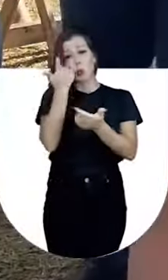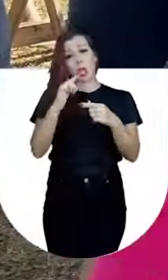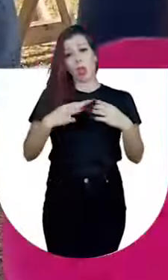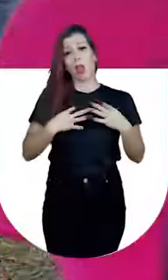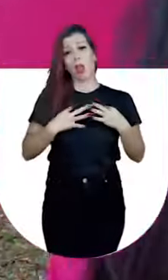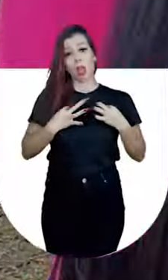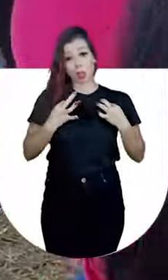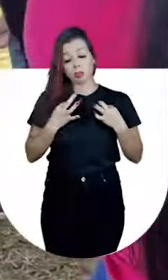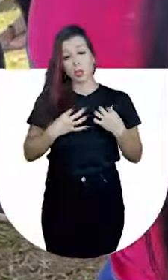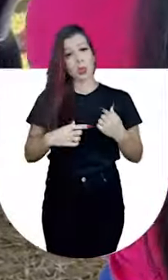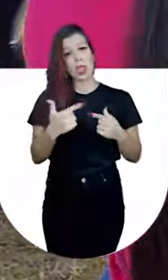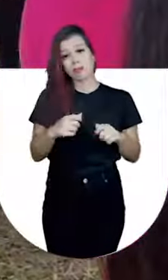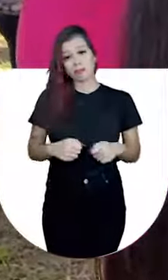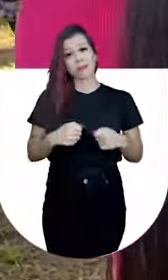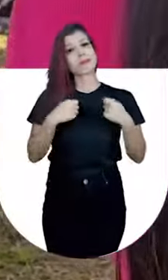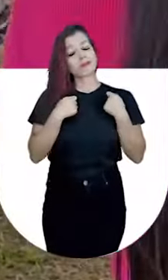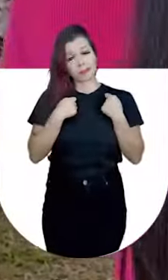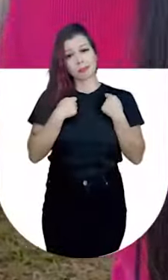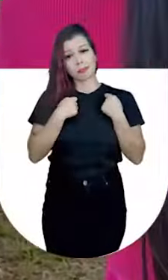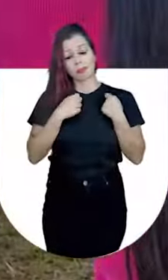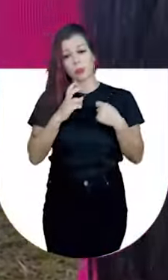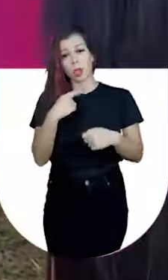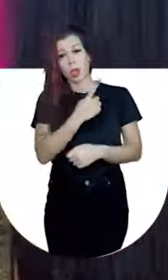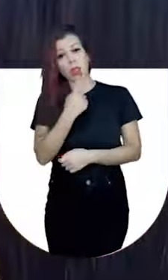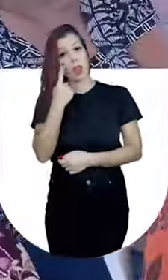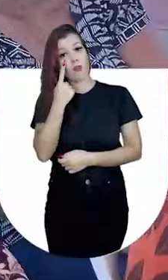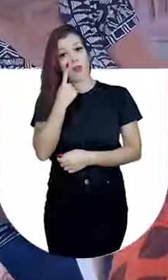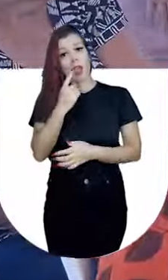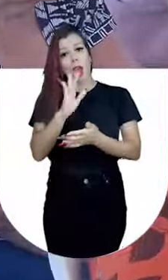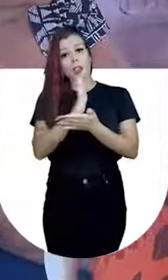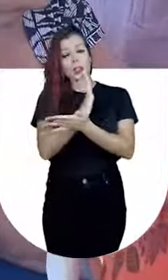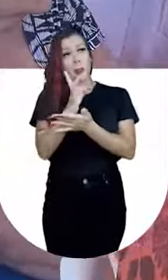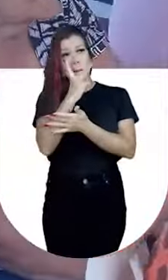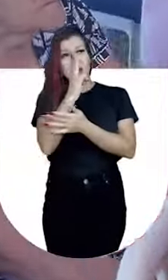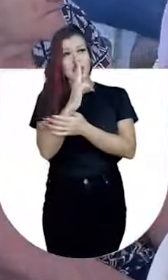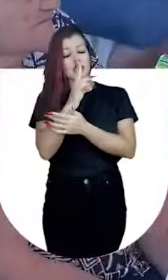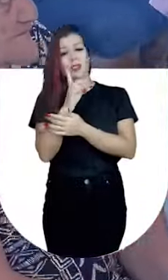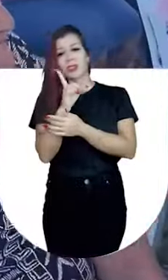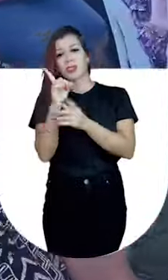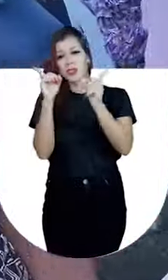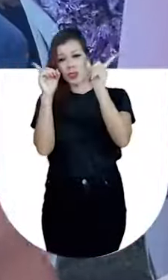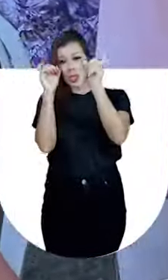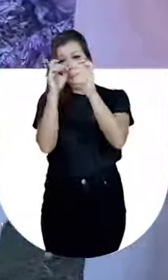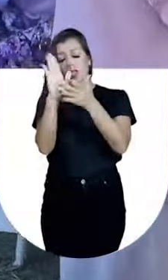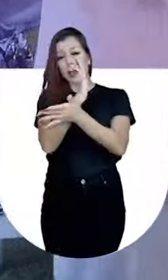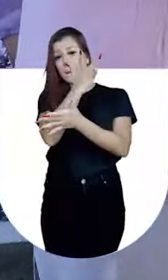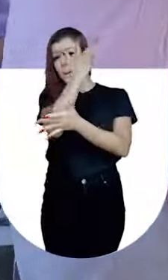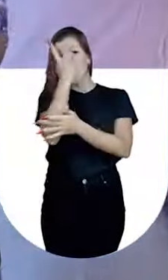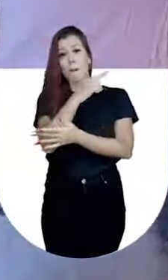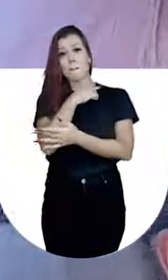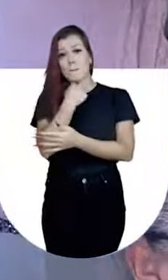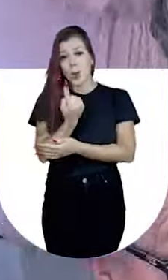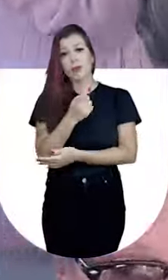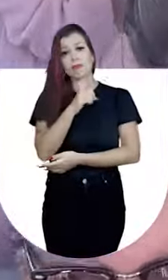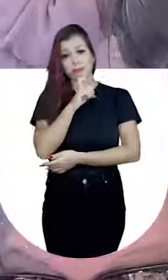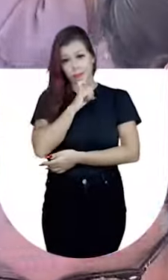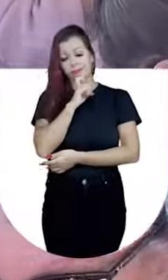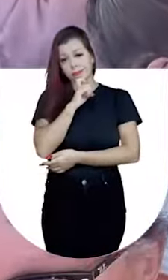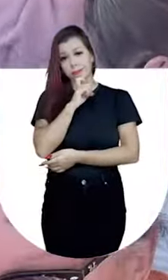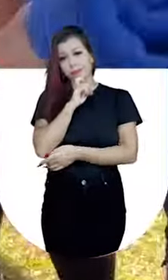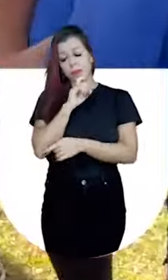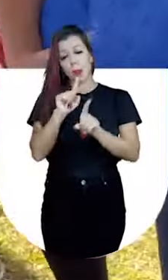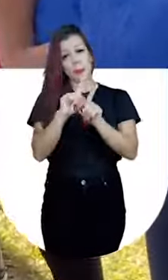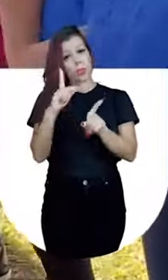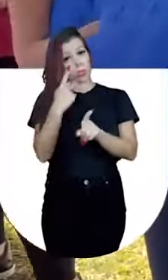tem um casaco, muitas vezes não tem um cobertor. E aí a gente vê cenas horríveis, que, por exemplo, pessoas ainda morrem de frio.